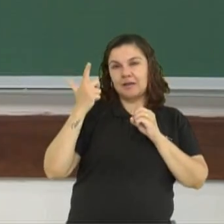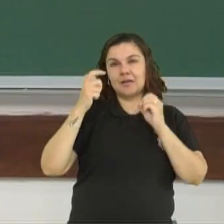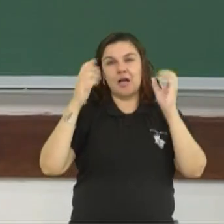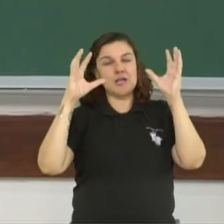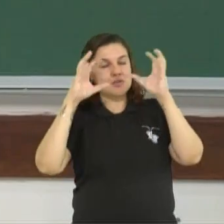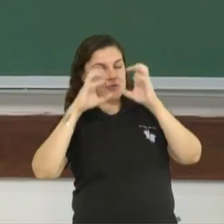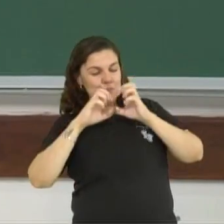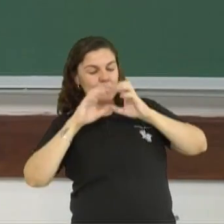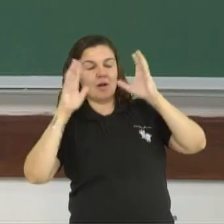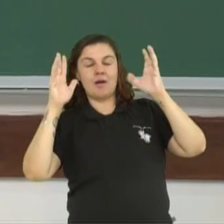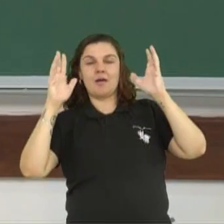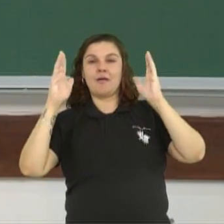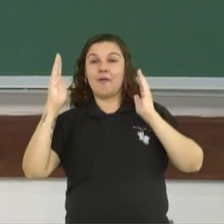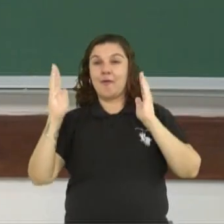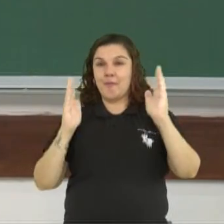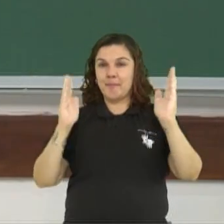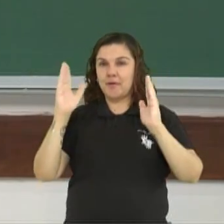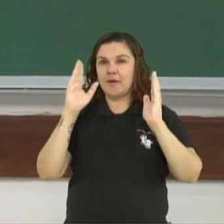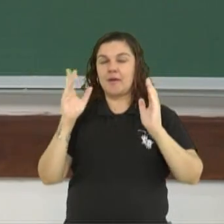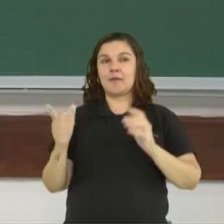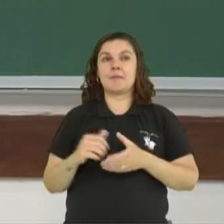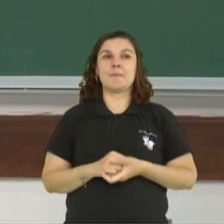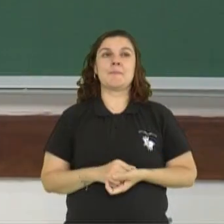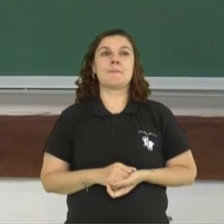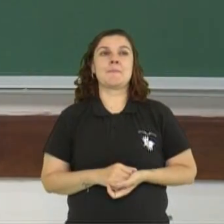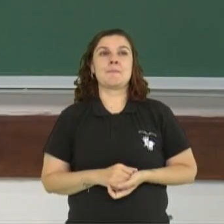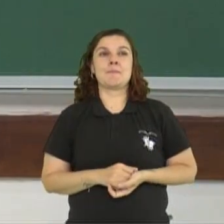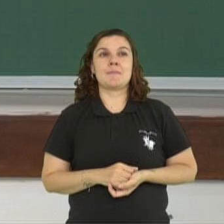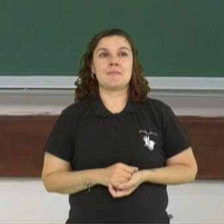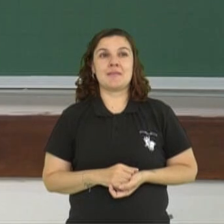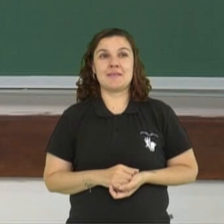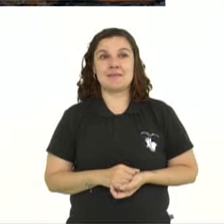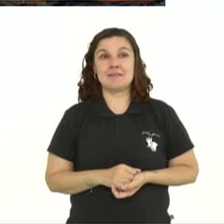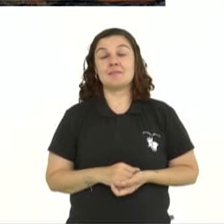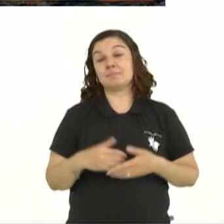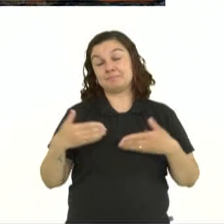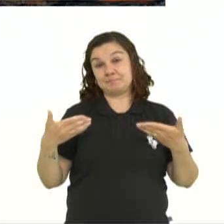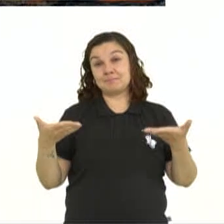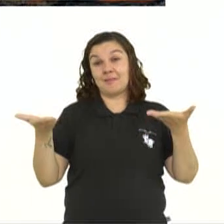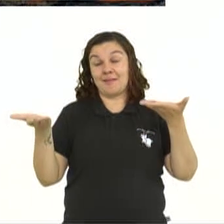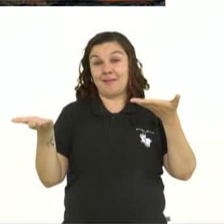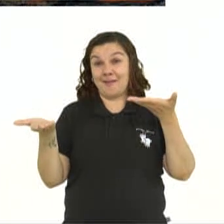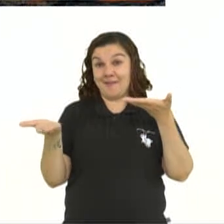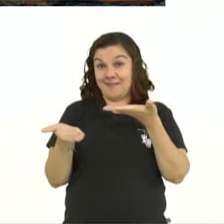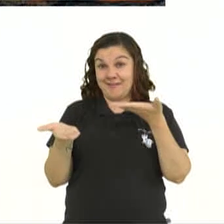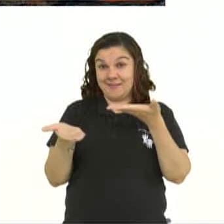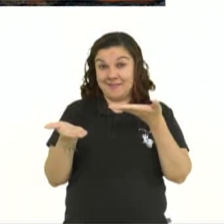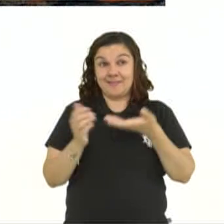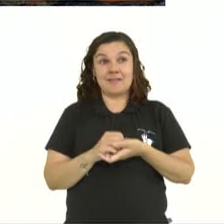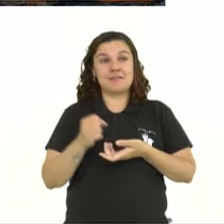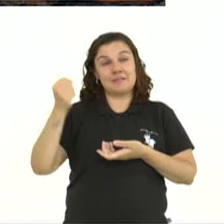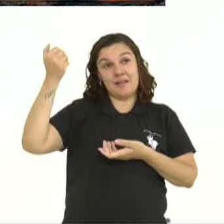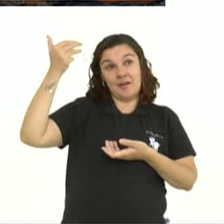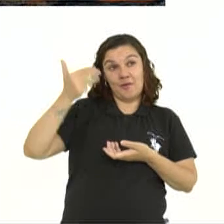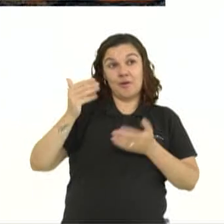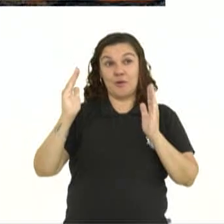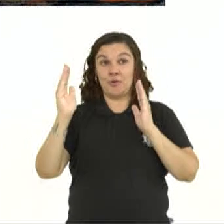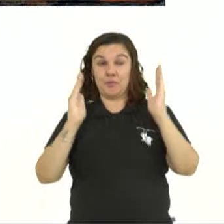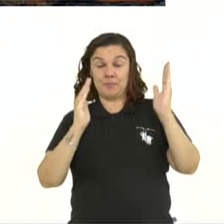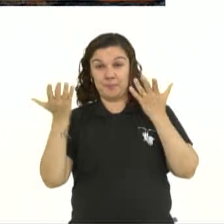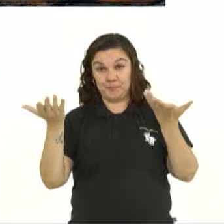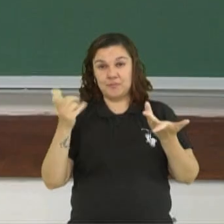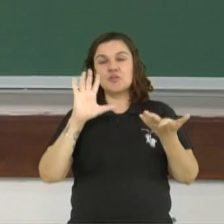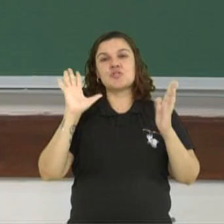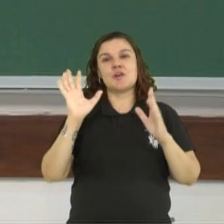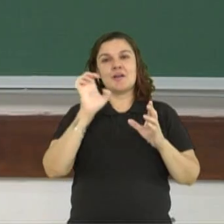claridade, trazer aquela ênfase do momento, uma pintura instantânea. Indo em frente, períodos intermediários, vanguardas europeias. Das vanguardas europeias